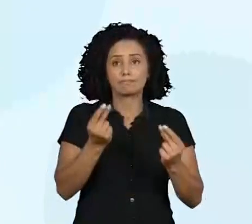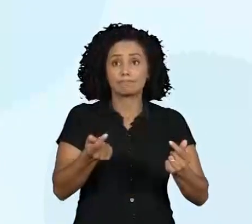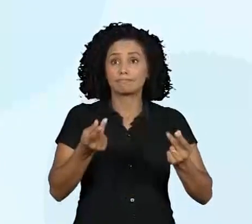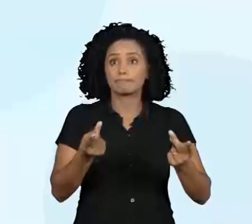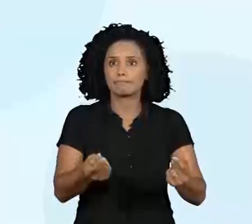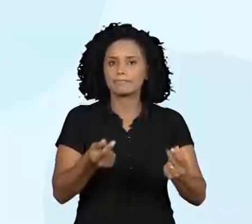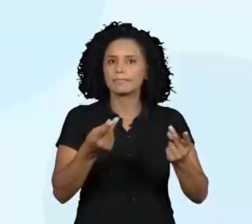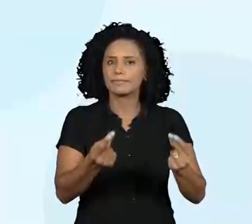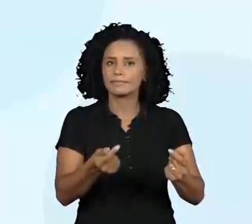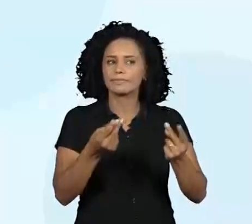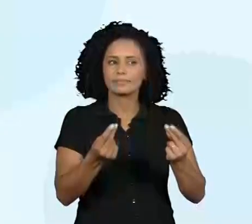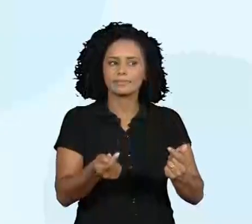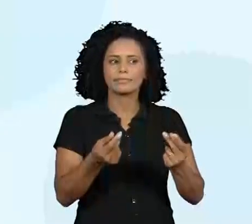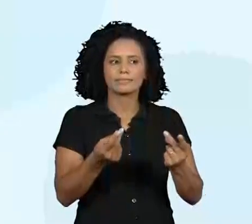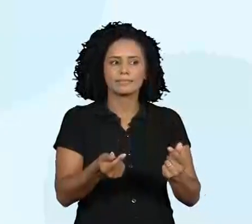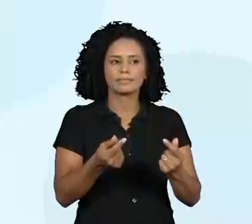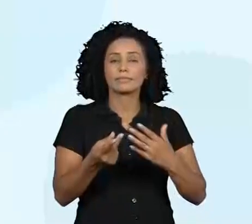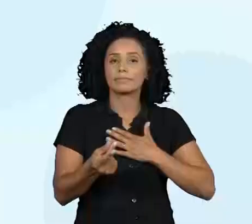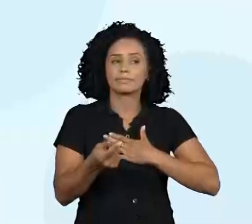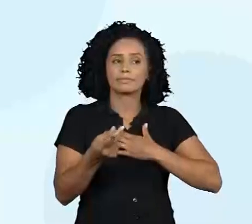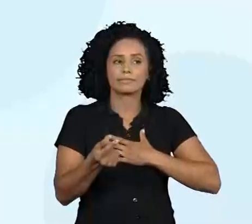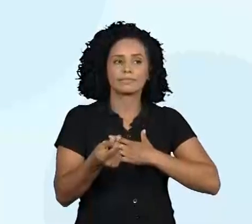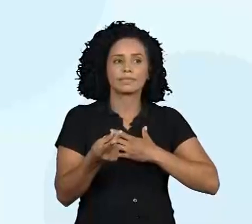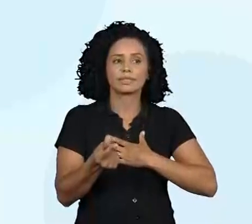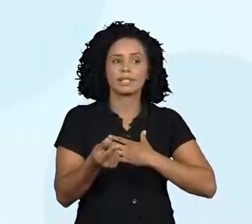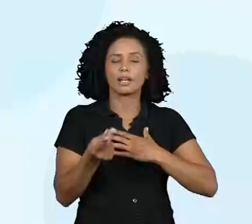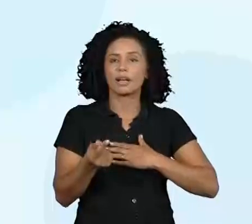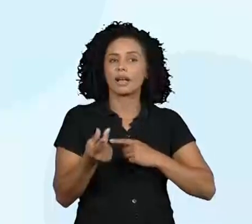ou assoviar com um apito,